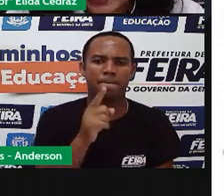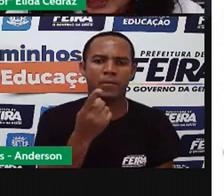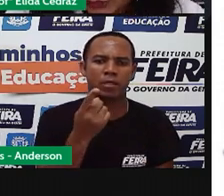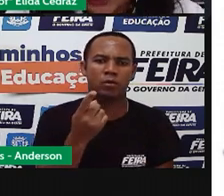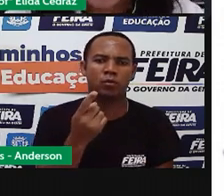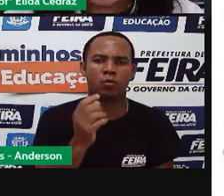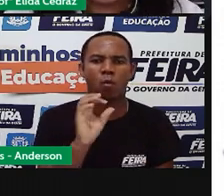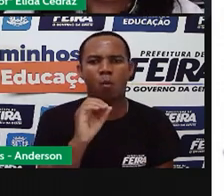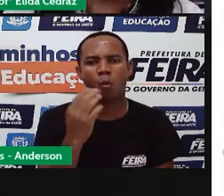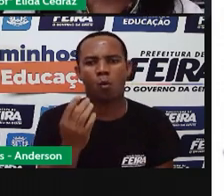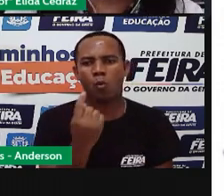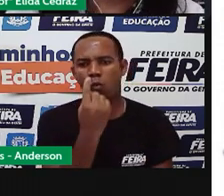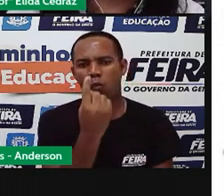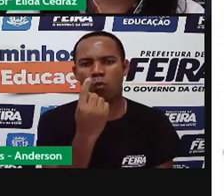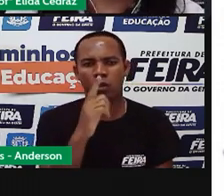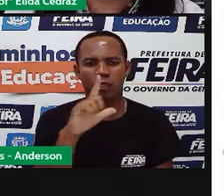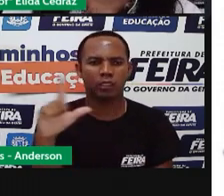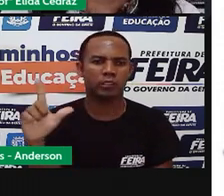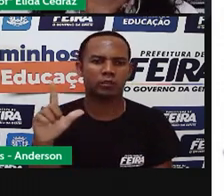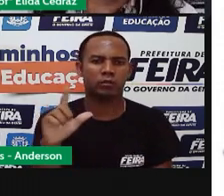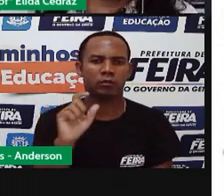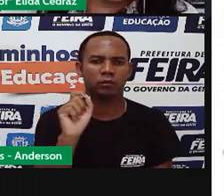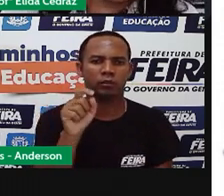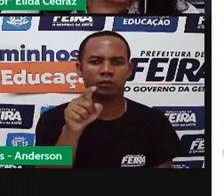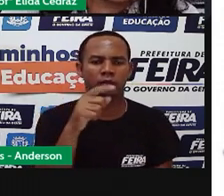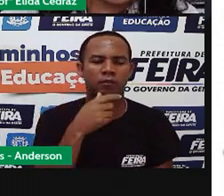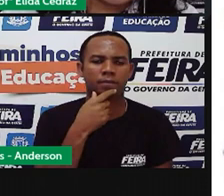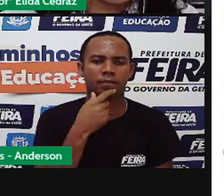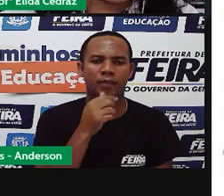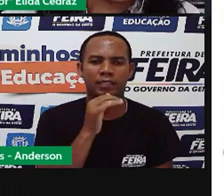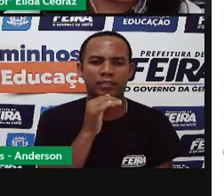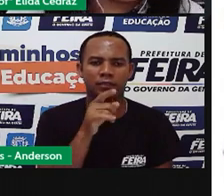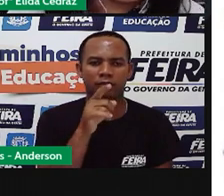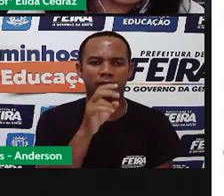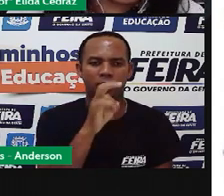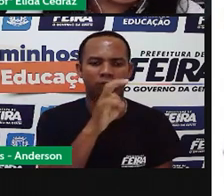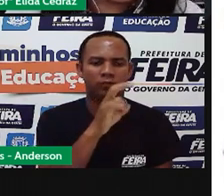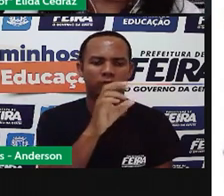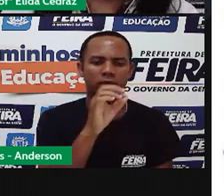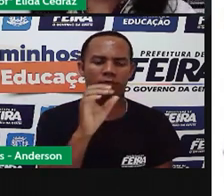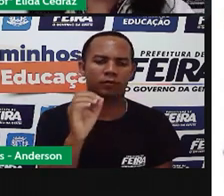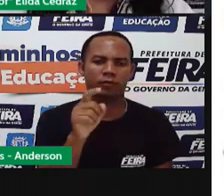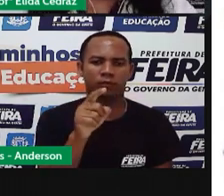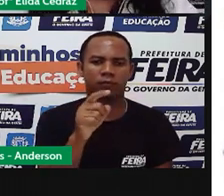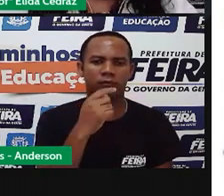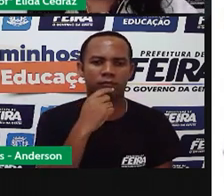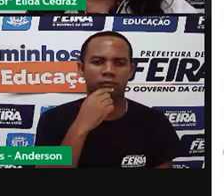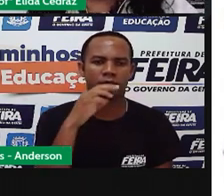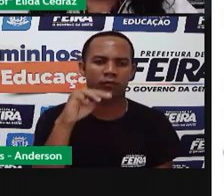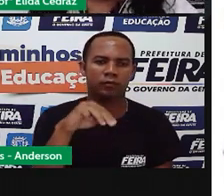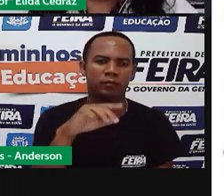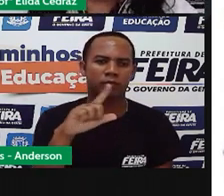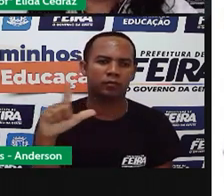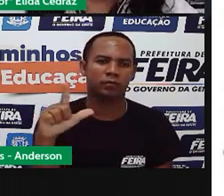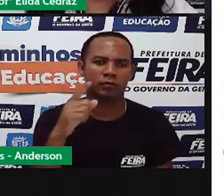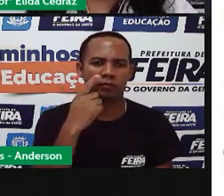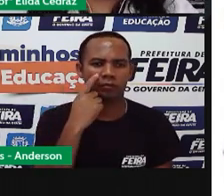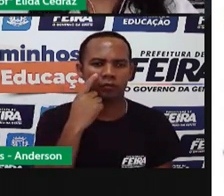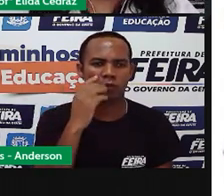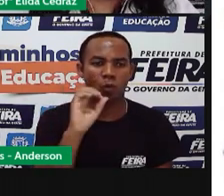seja, um litro. E esses aqui, 500 ml ou meio litro. O que que foi